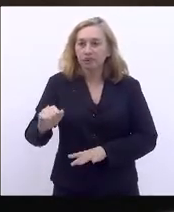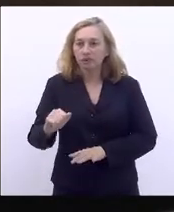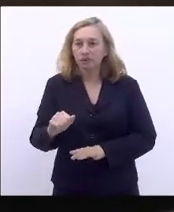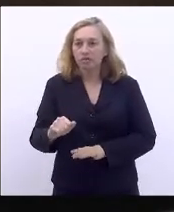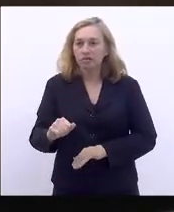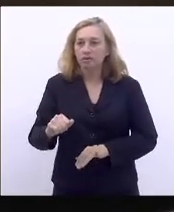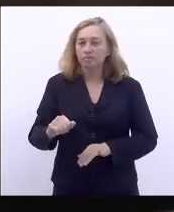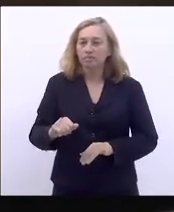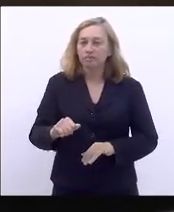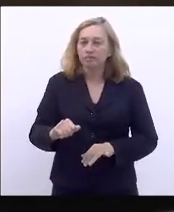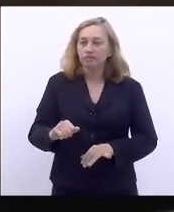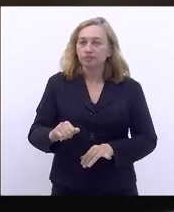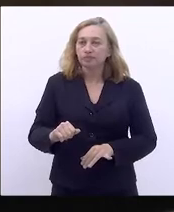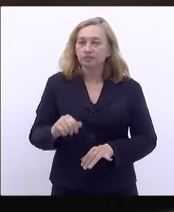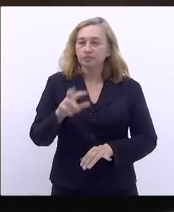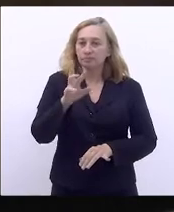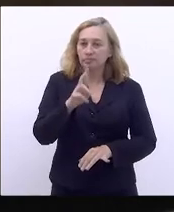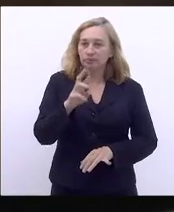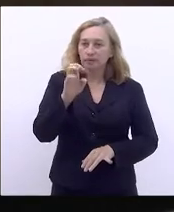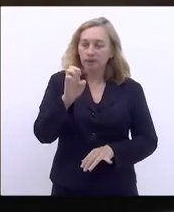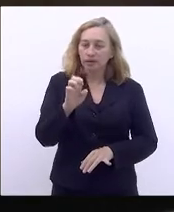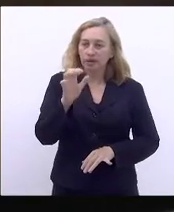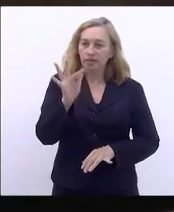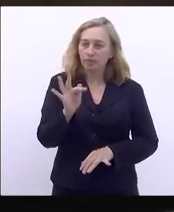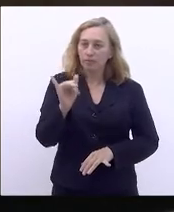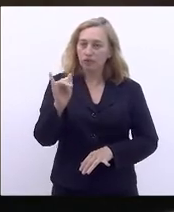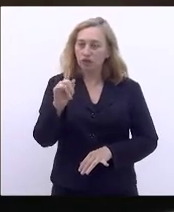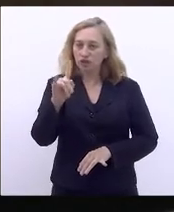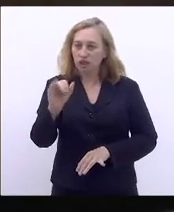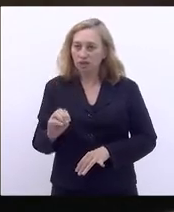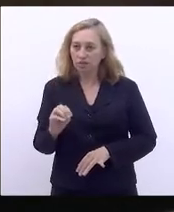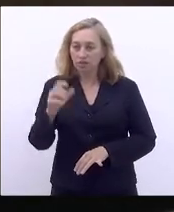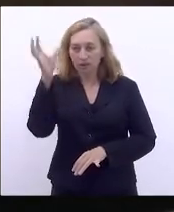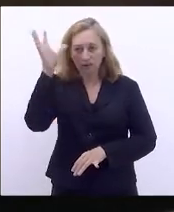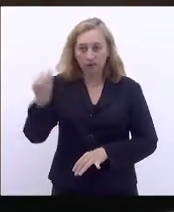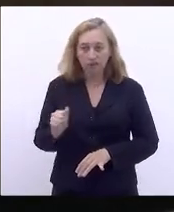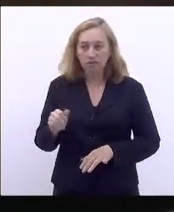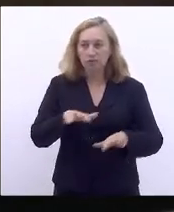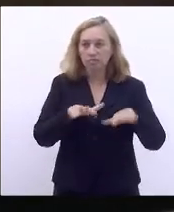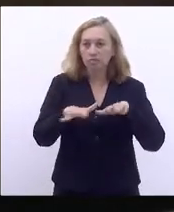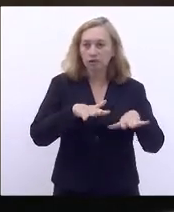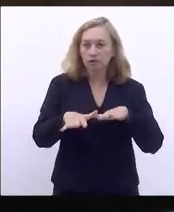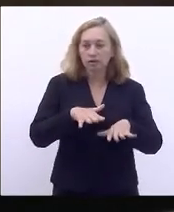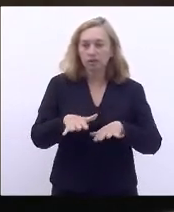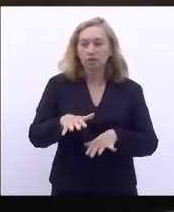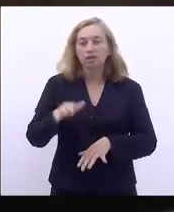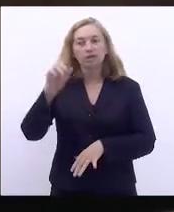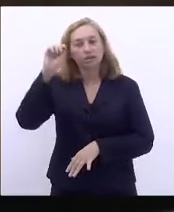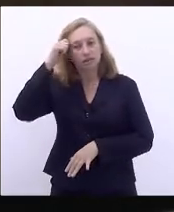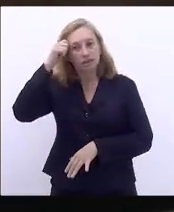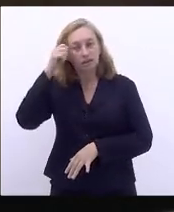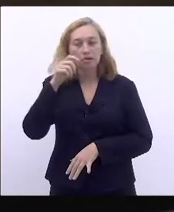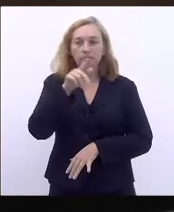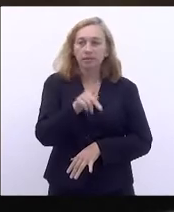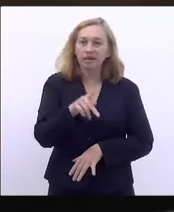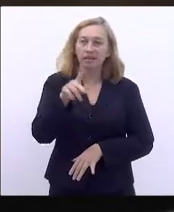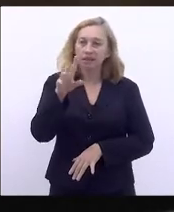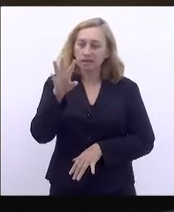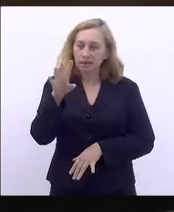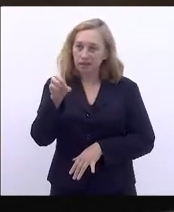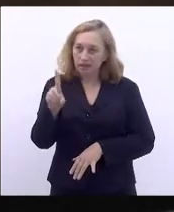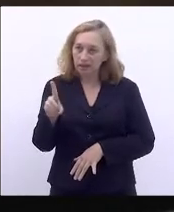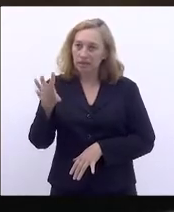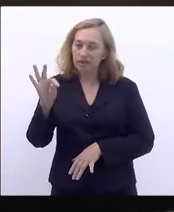Refugiado Africano. Eu quero fazer aqui menção ao movimento negro do PDT, responsável por